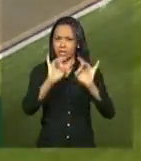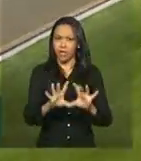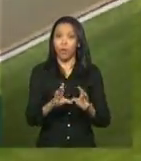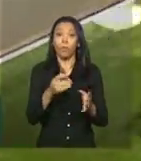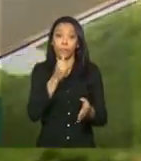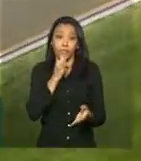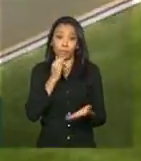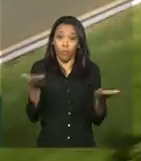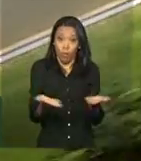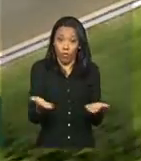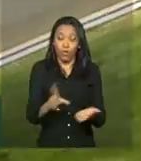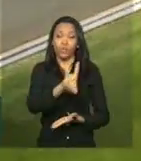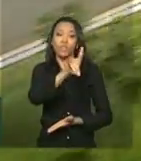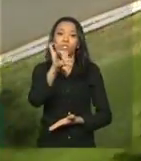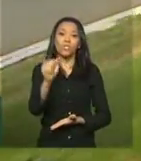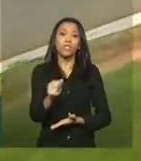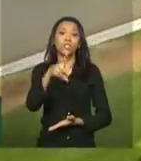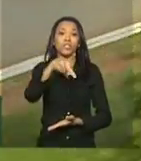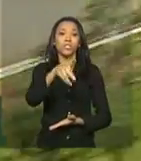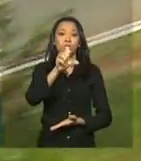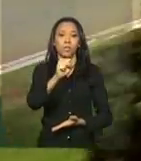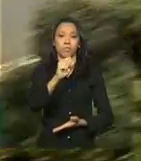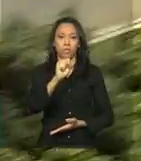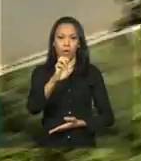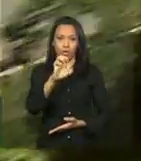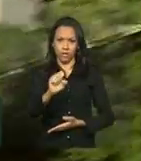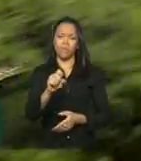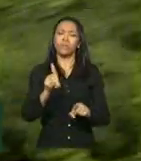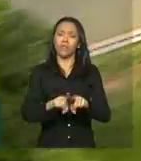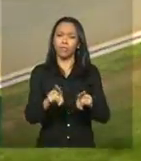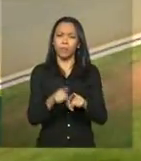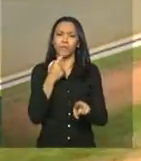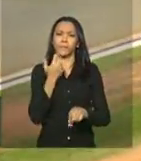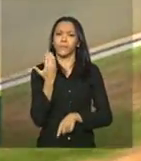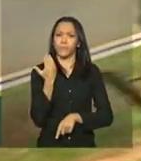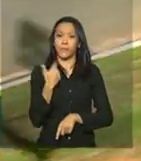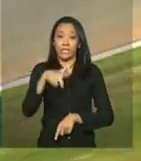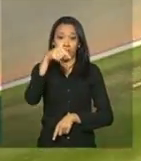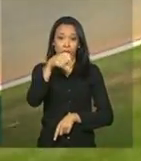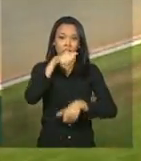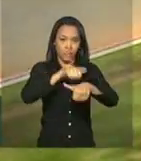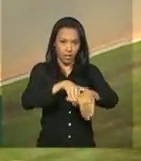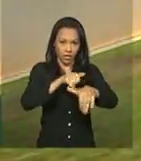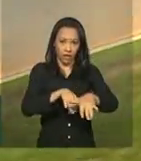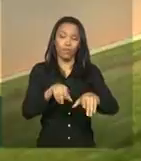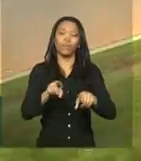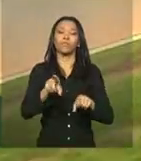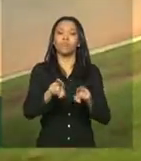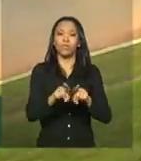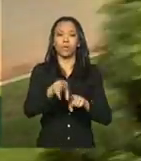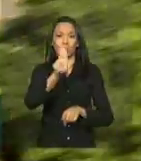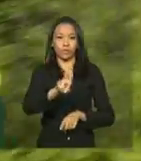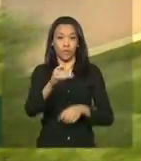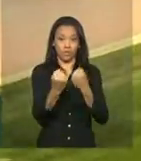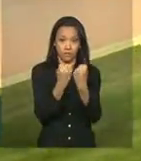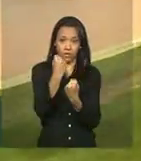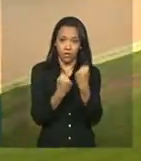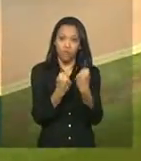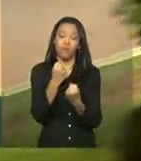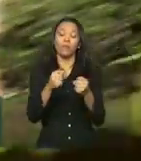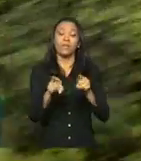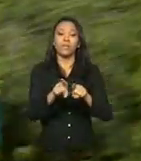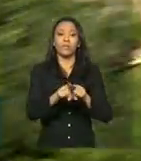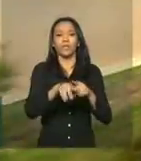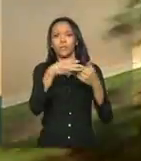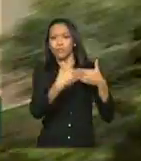hoje, dia da posse. Foi utilizado recentemente no 7 de setembro, né, Luciano? É, exato. E inclusive, também durante